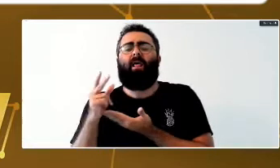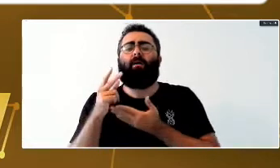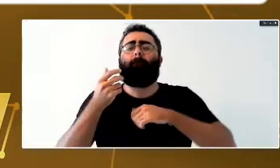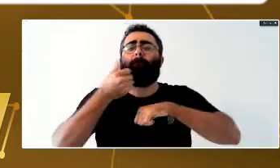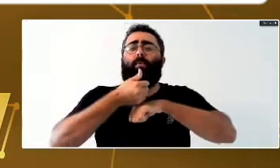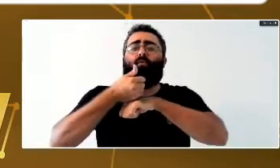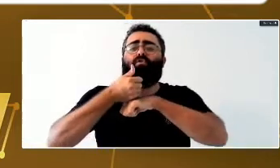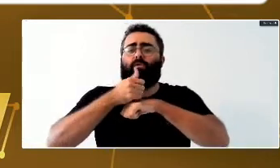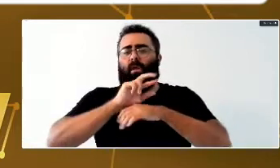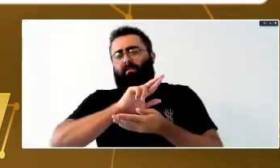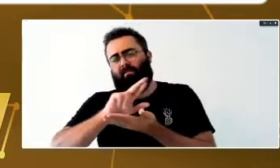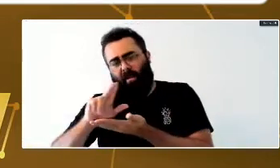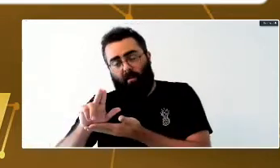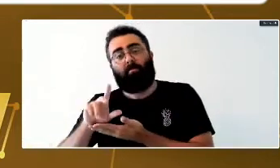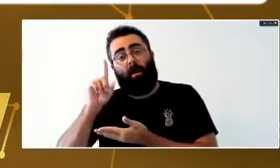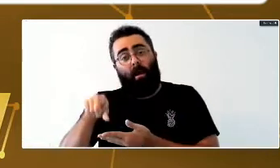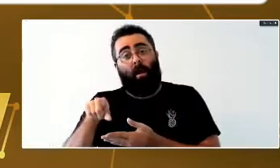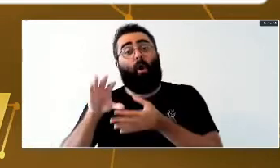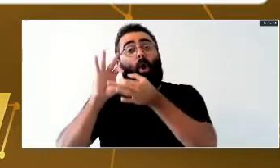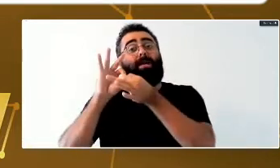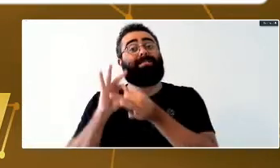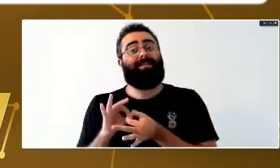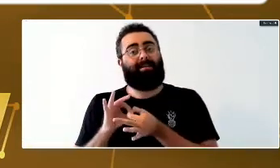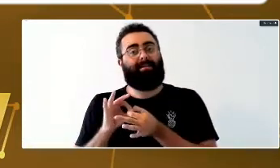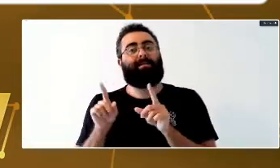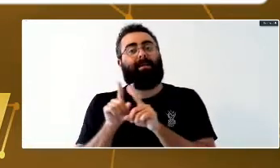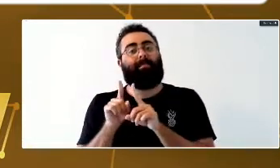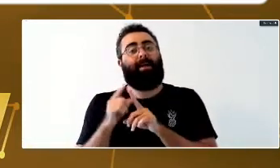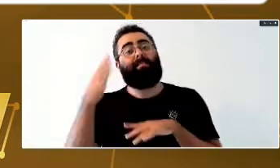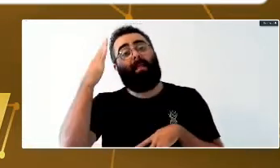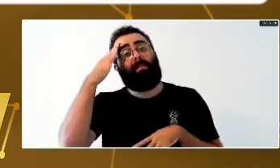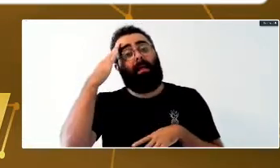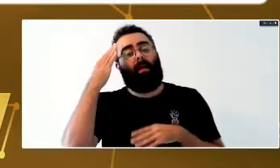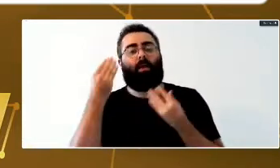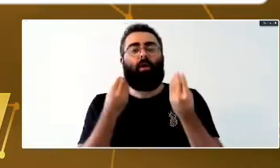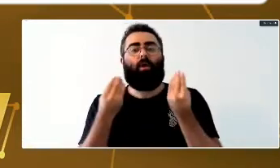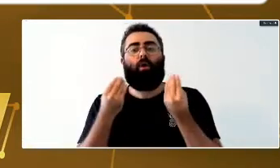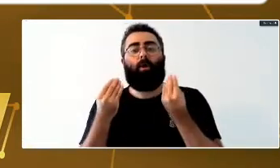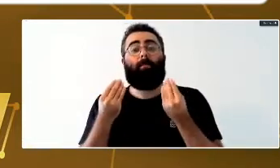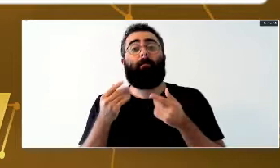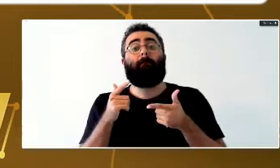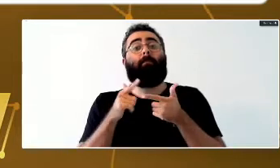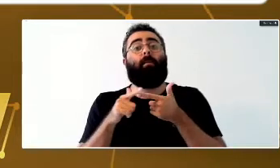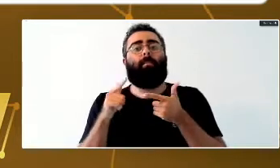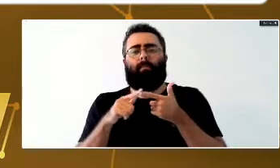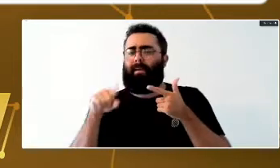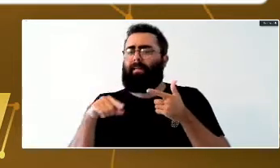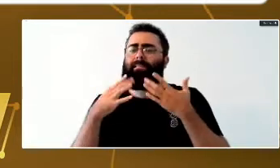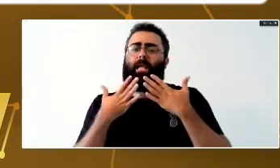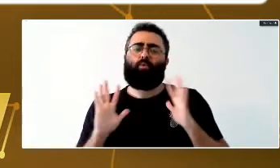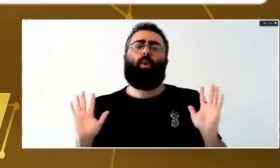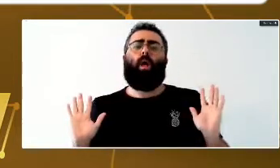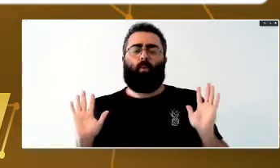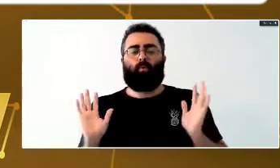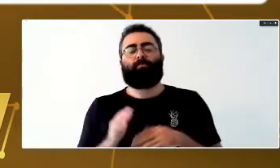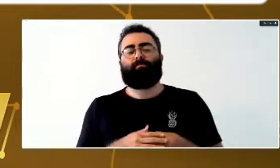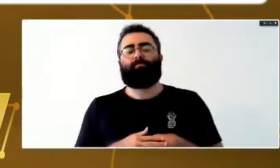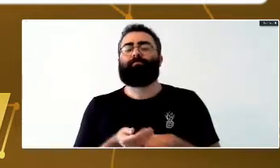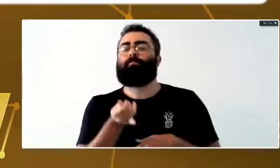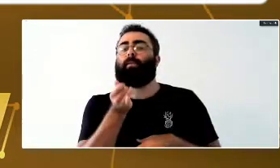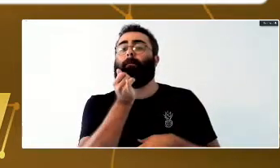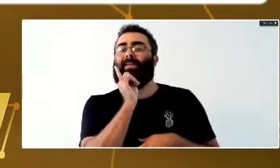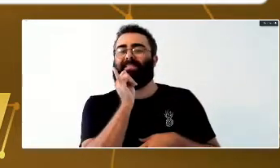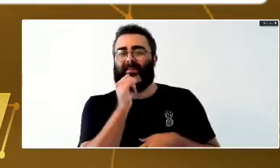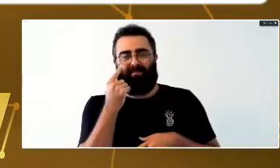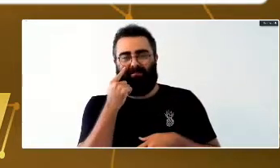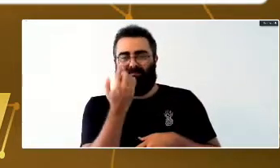a contextualização e o entendimento dos problemas de forma muito natural. Então, se a gente for pegar essas duas